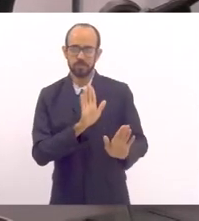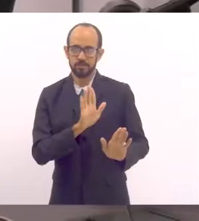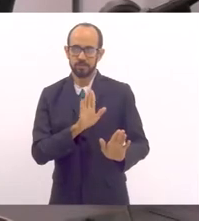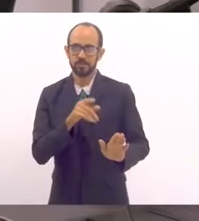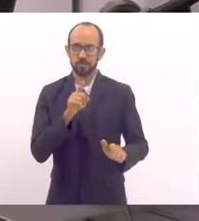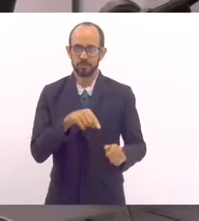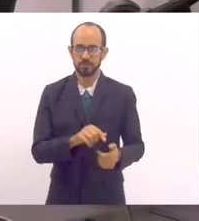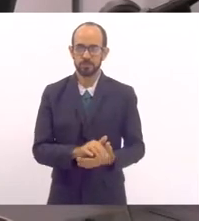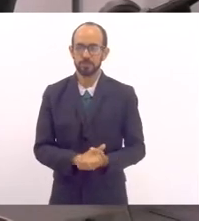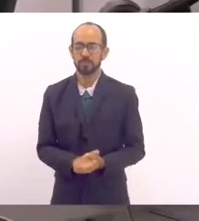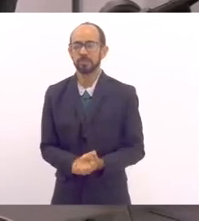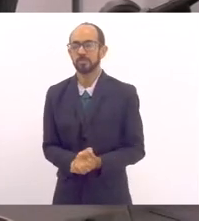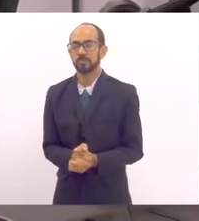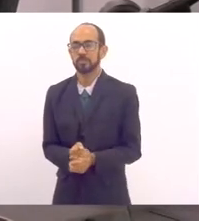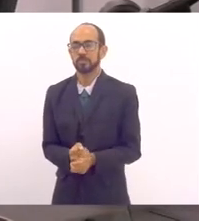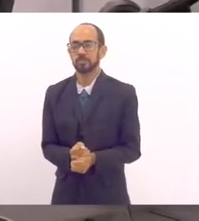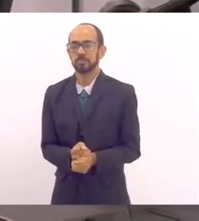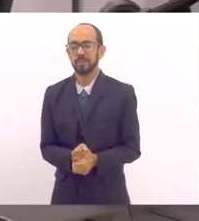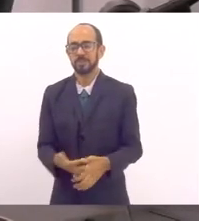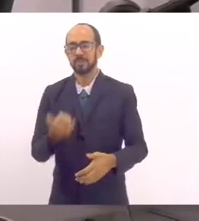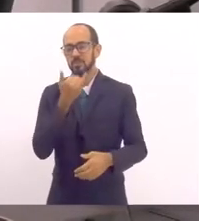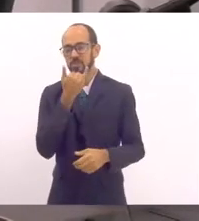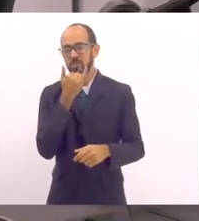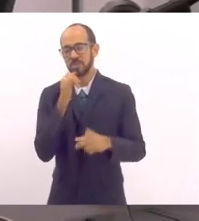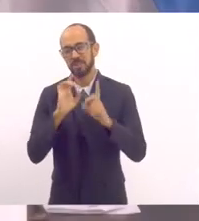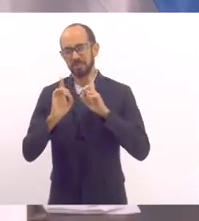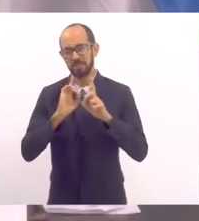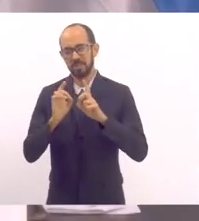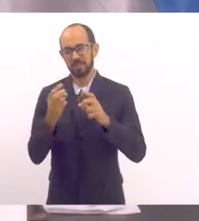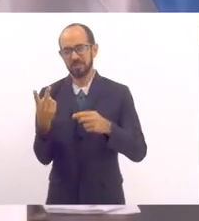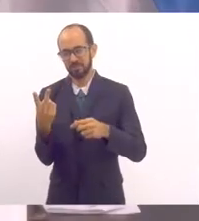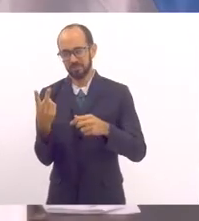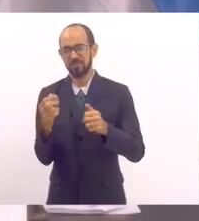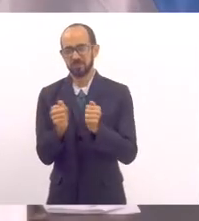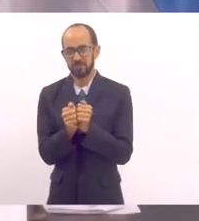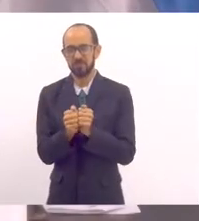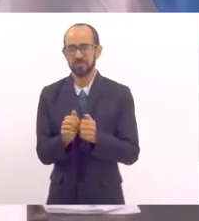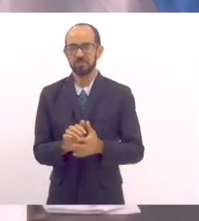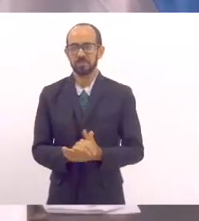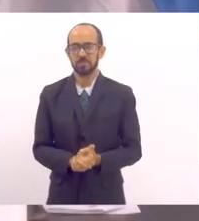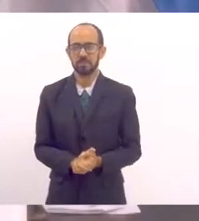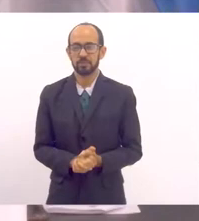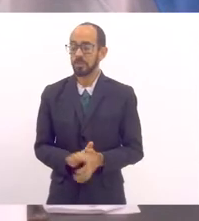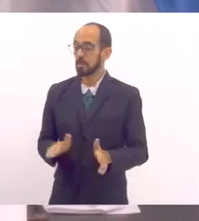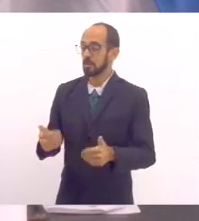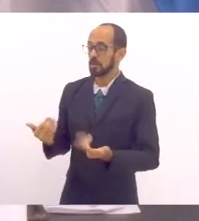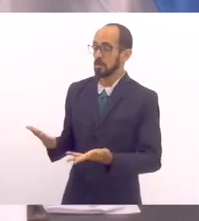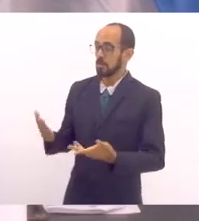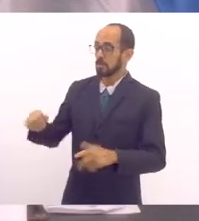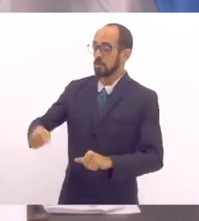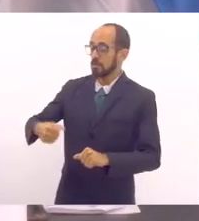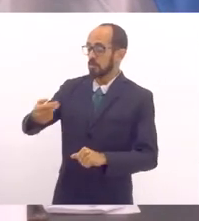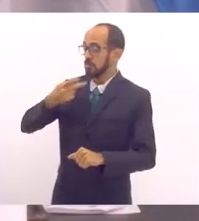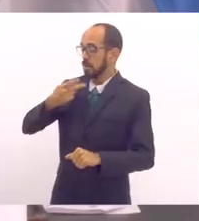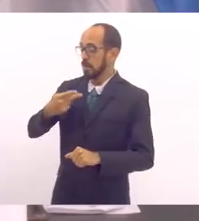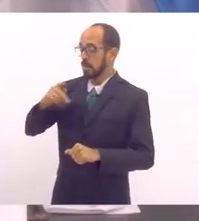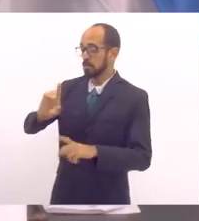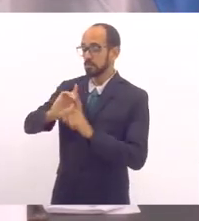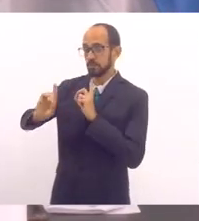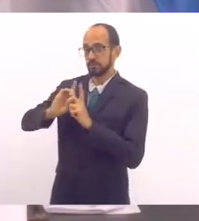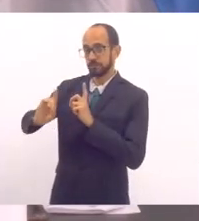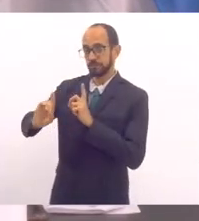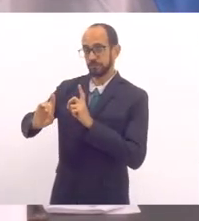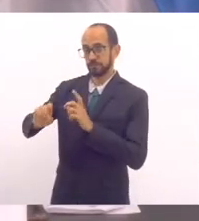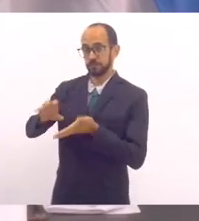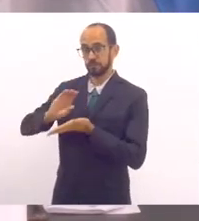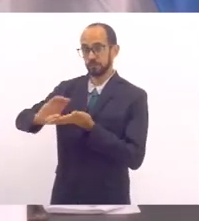parte do debate. Não precisa nem fazer ressalva, imagina. Foi debatido o projeto de lei com o Conselho Estadual de